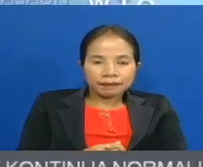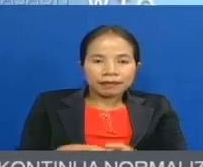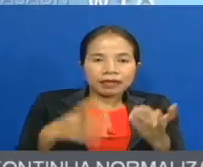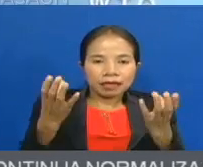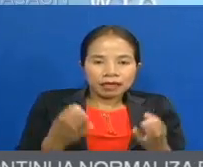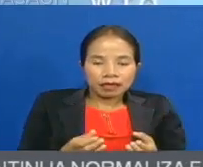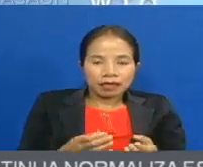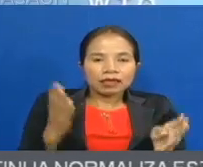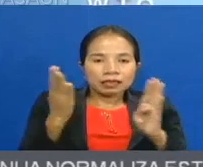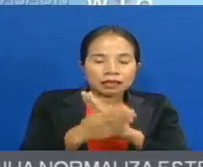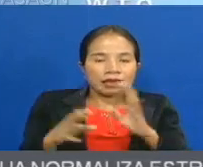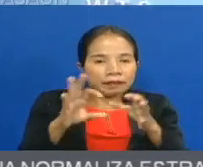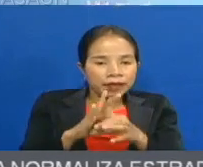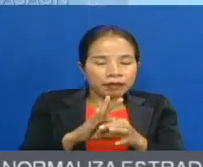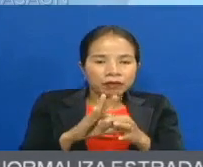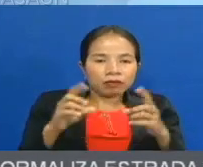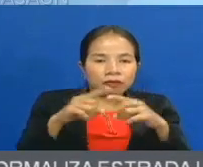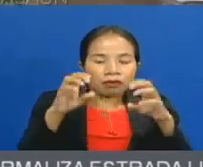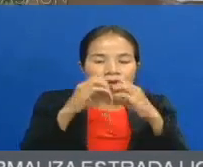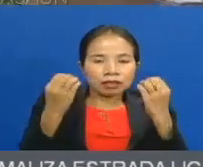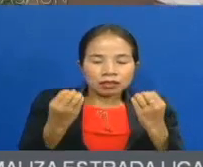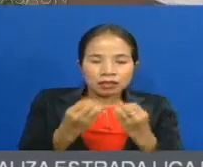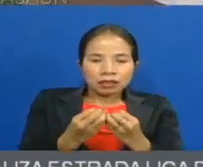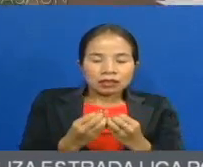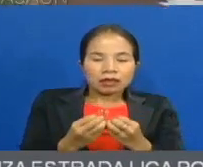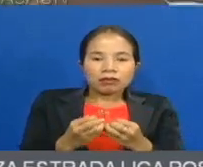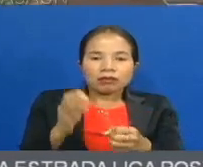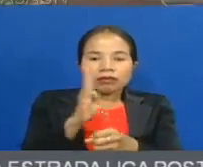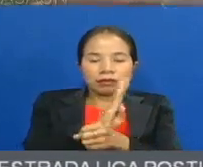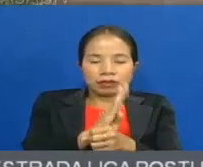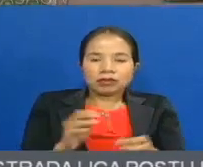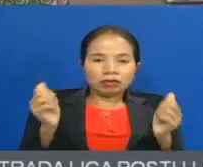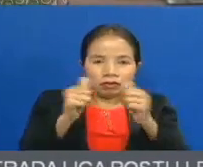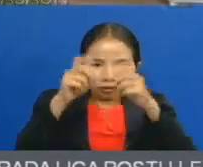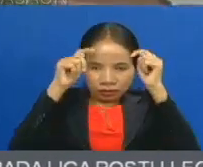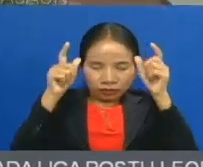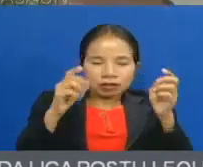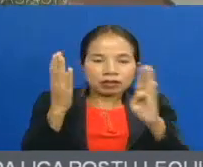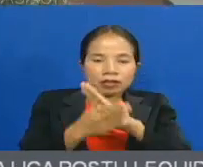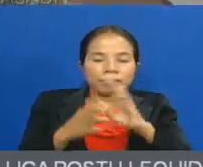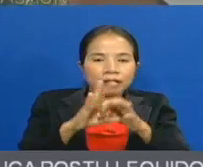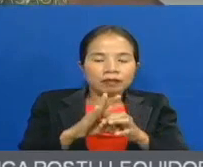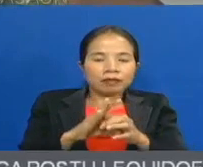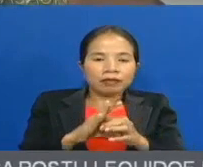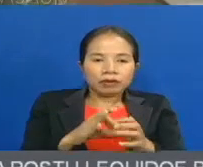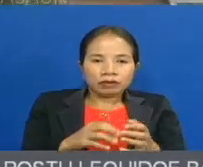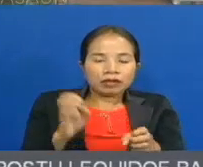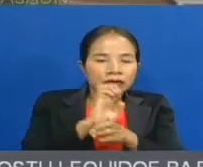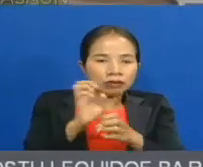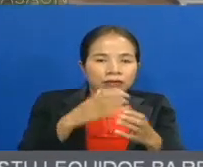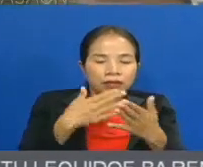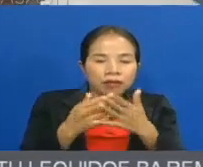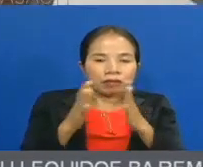akara kadere ba sai membro ba ya OMK nyedehan ho adesão Timor-Leste ba OMK se for vantagem economia de